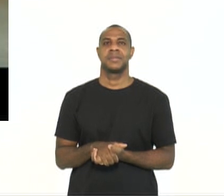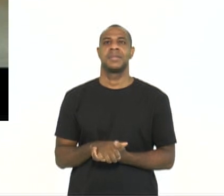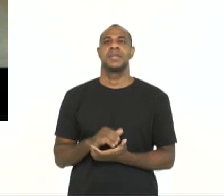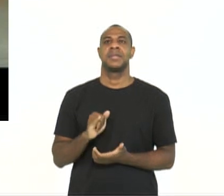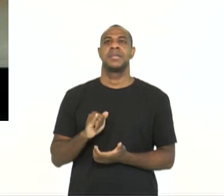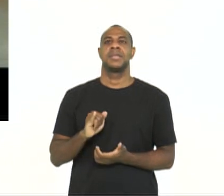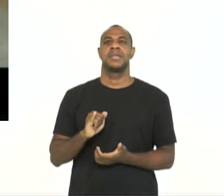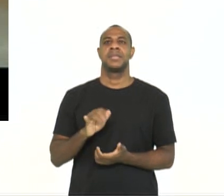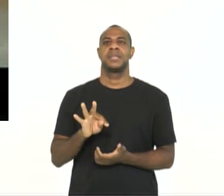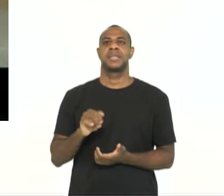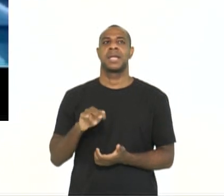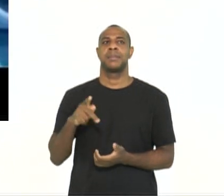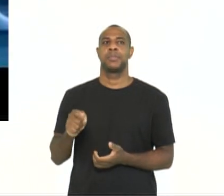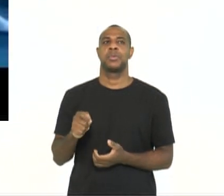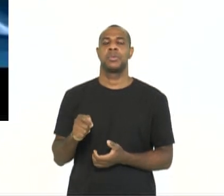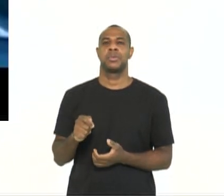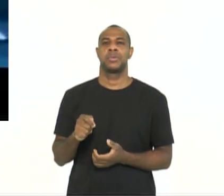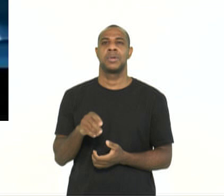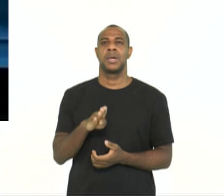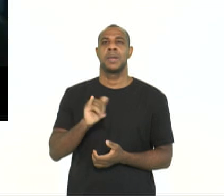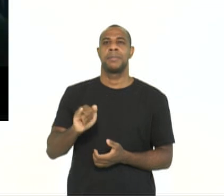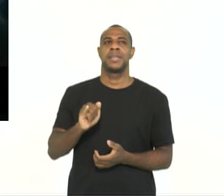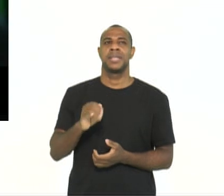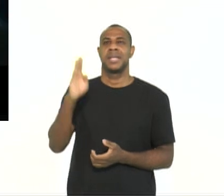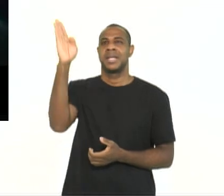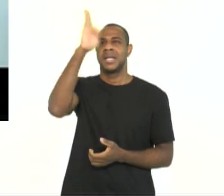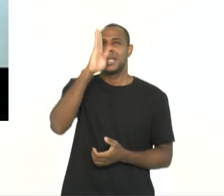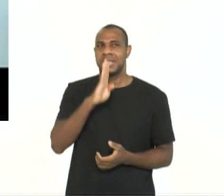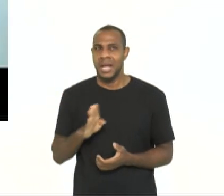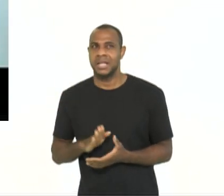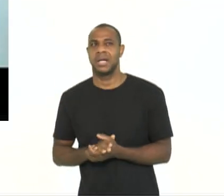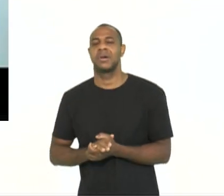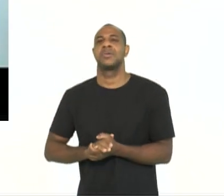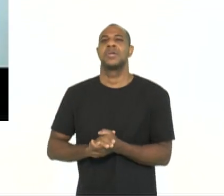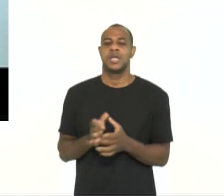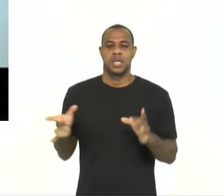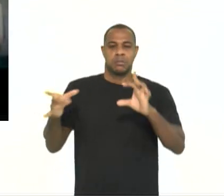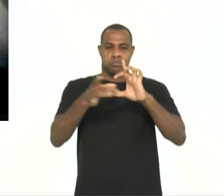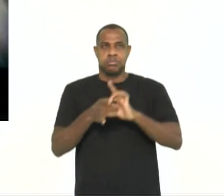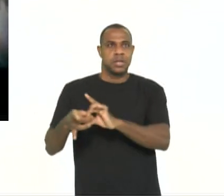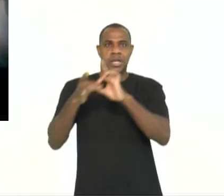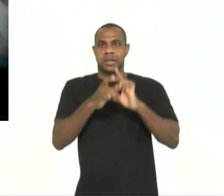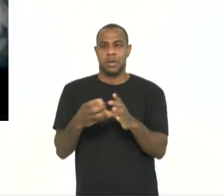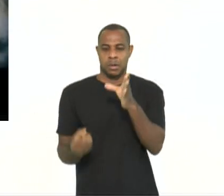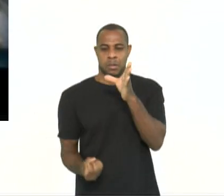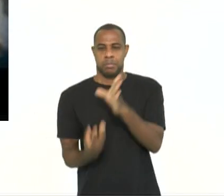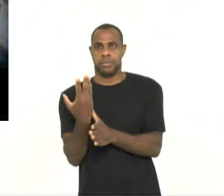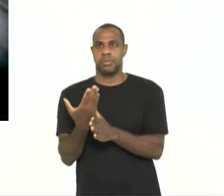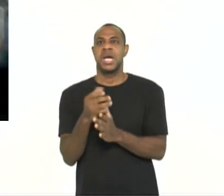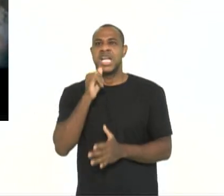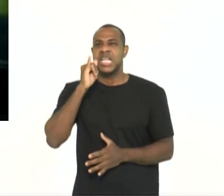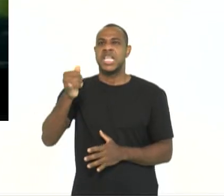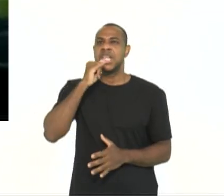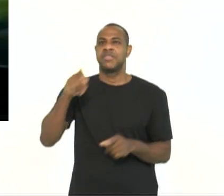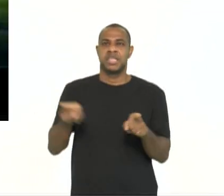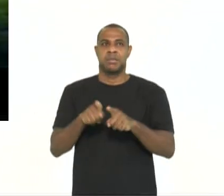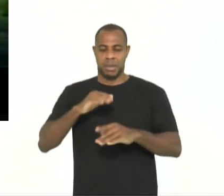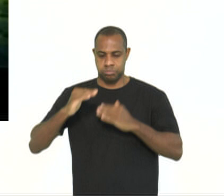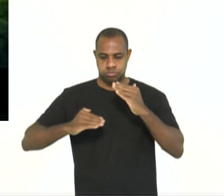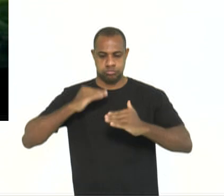Itaipu Binacional. Integração que gera energia e desenvolvimento.